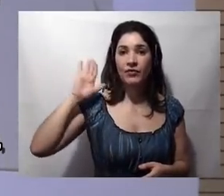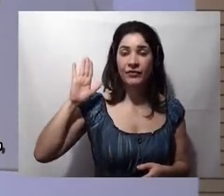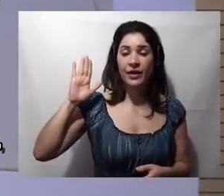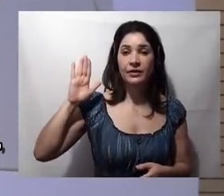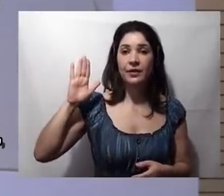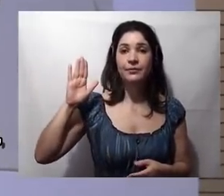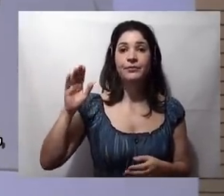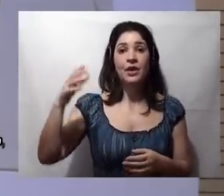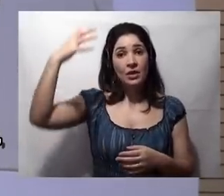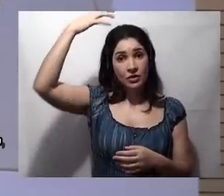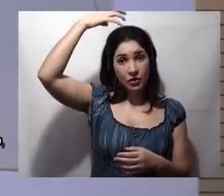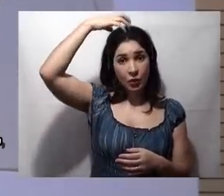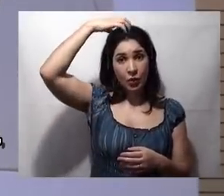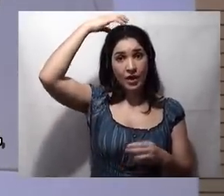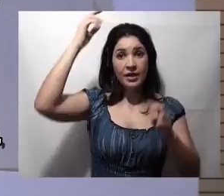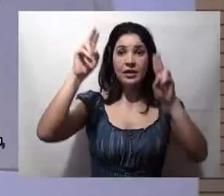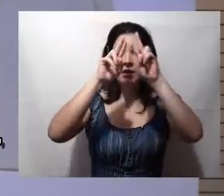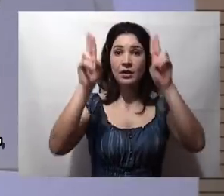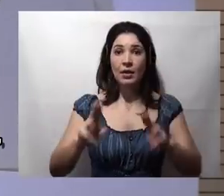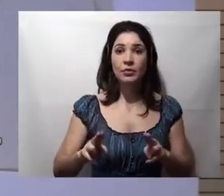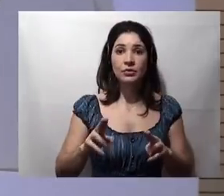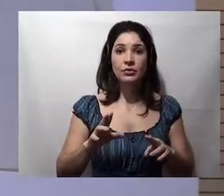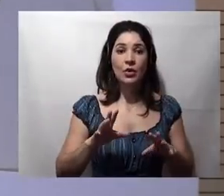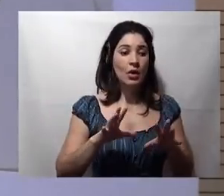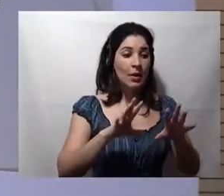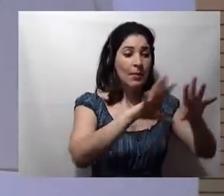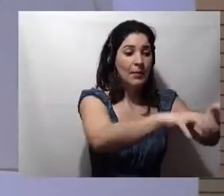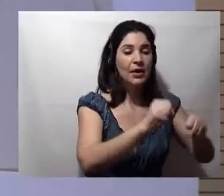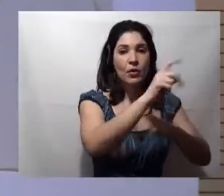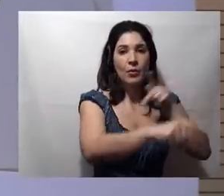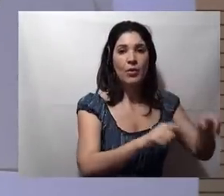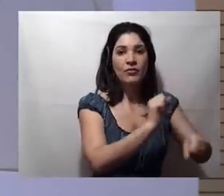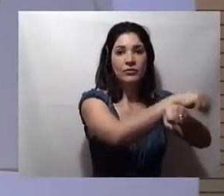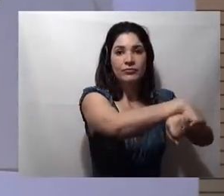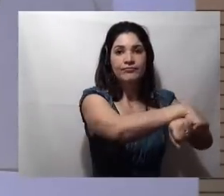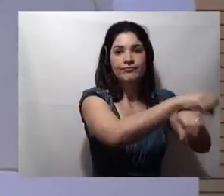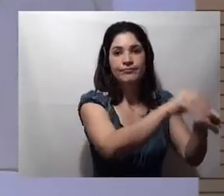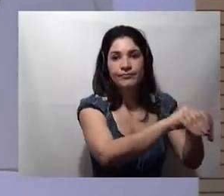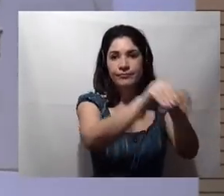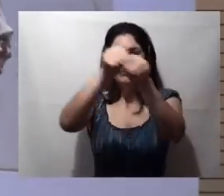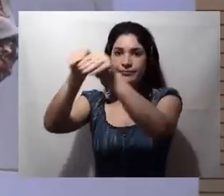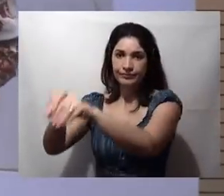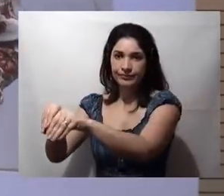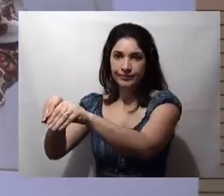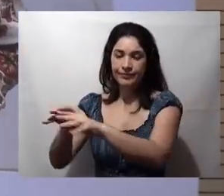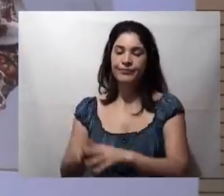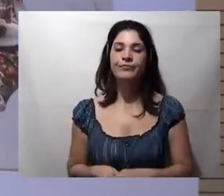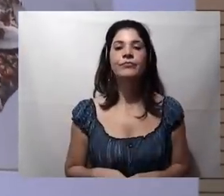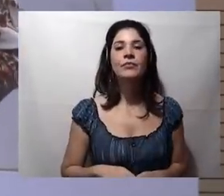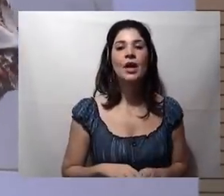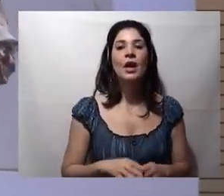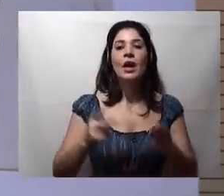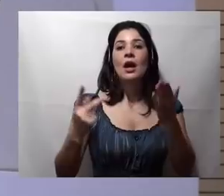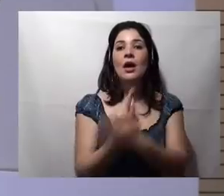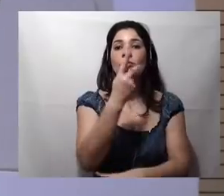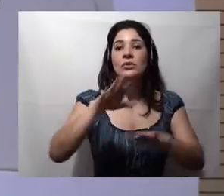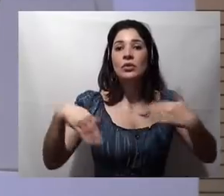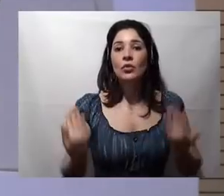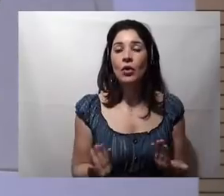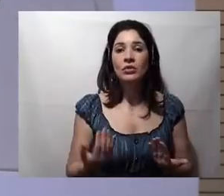havia deportado de jerusalém para babilônia isso aconteceu depois que saíram de jerusalém o rei